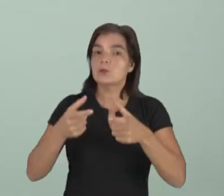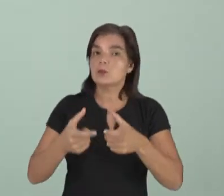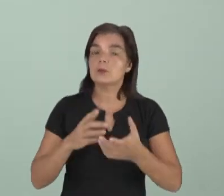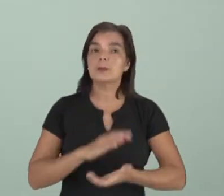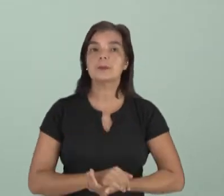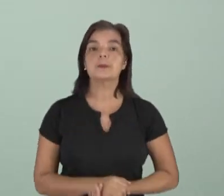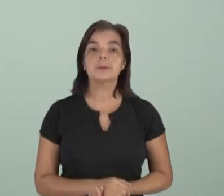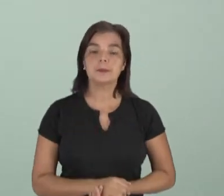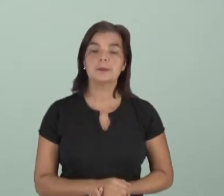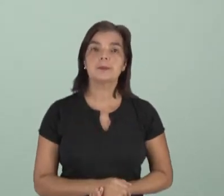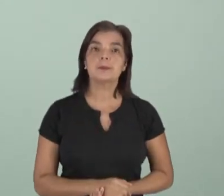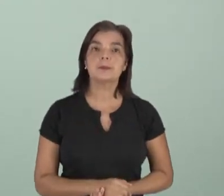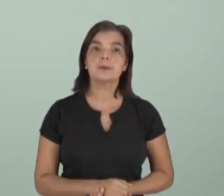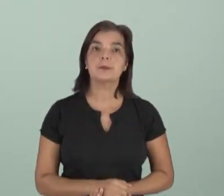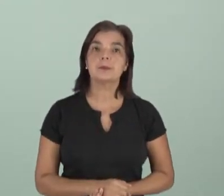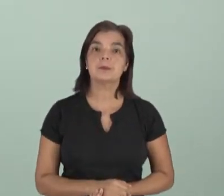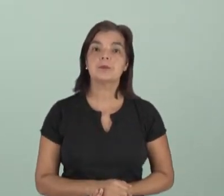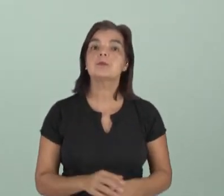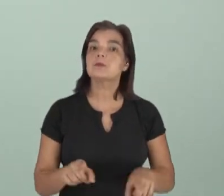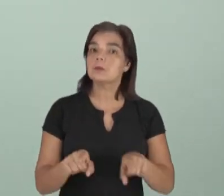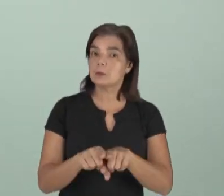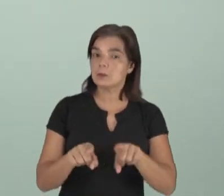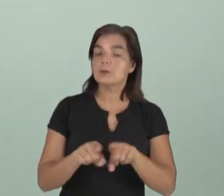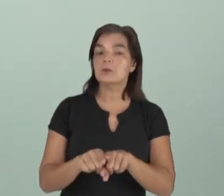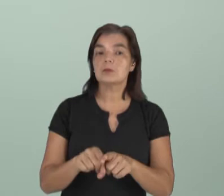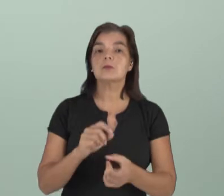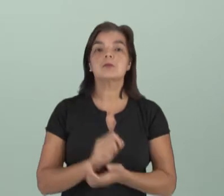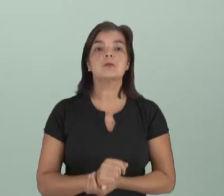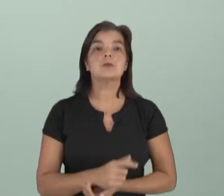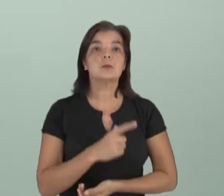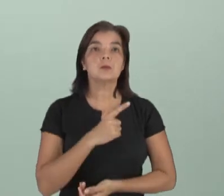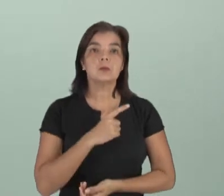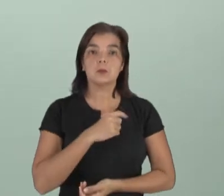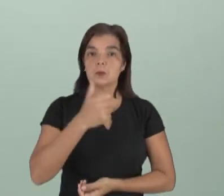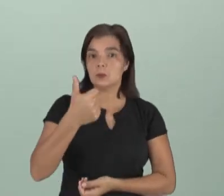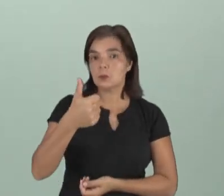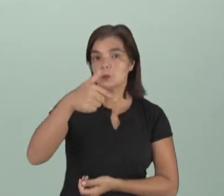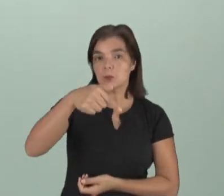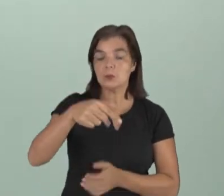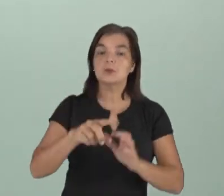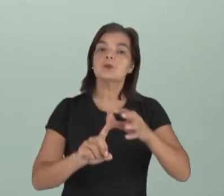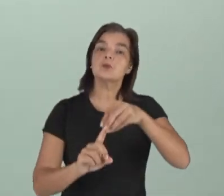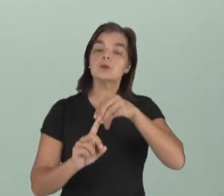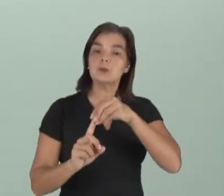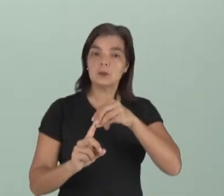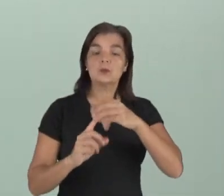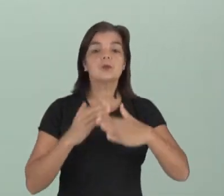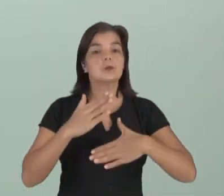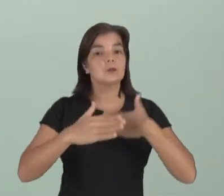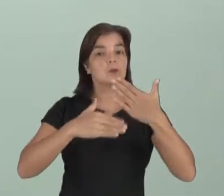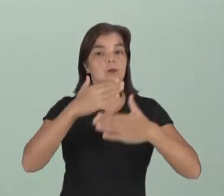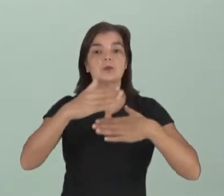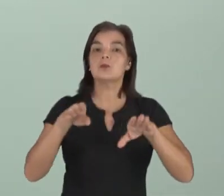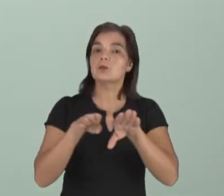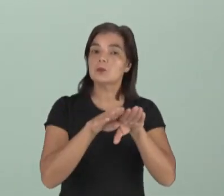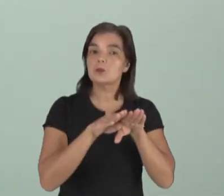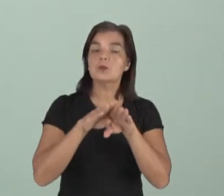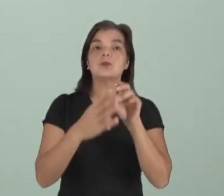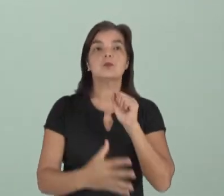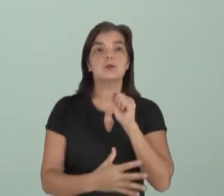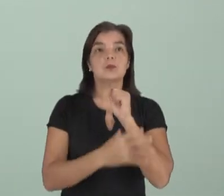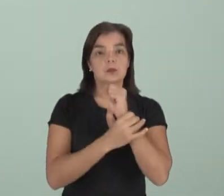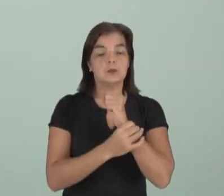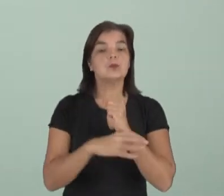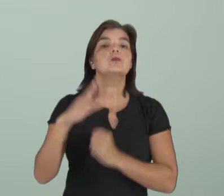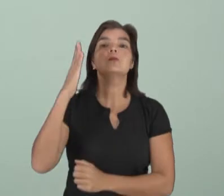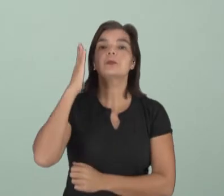região. Mas nós temos 17 objetivos do desenvolvimento sustentável, que aí a